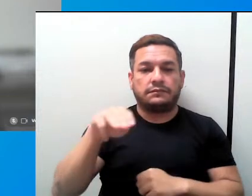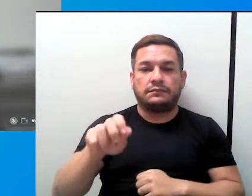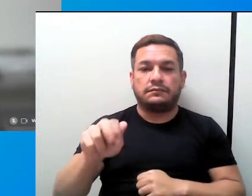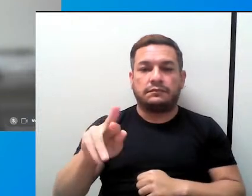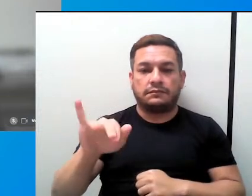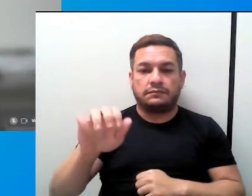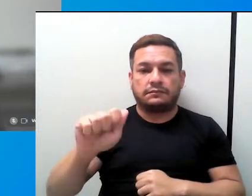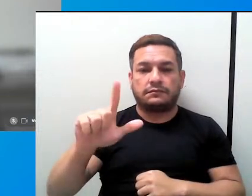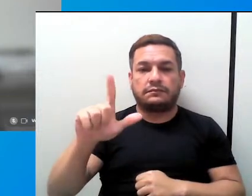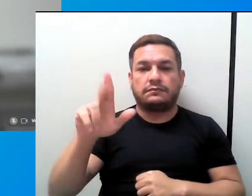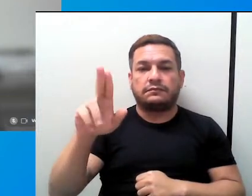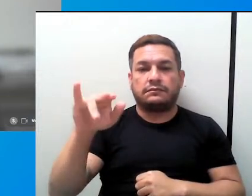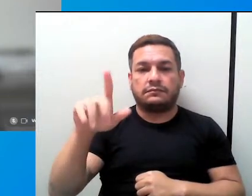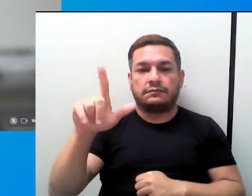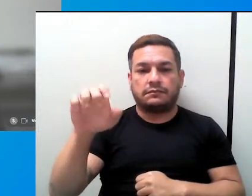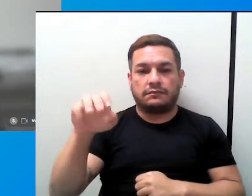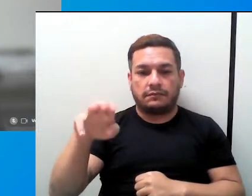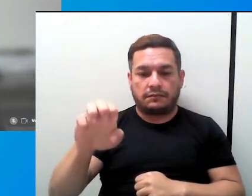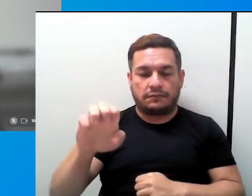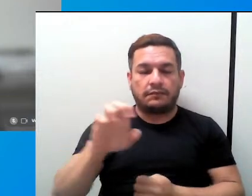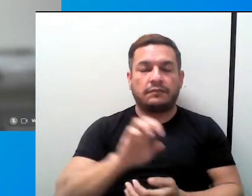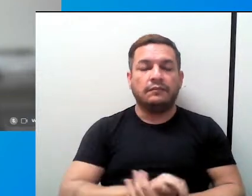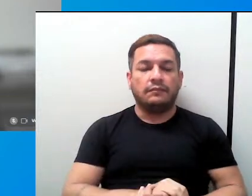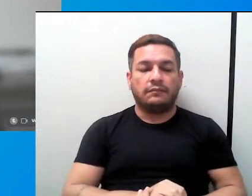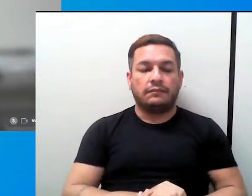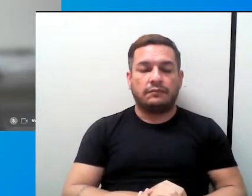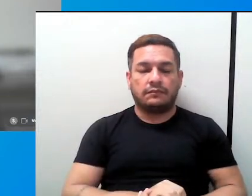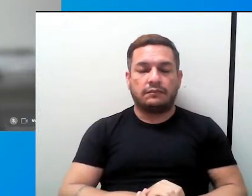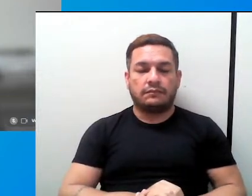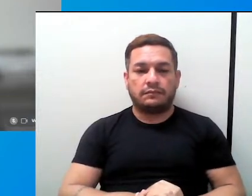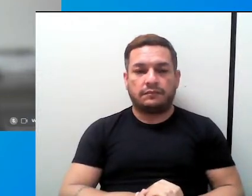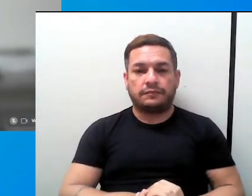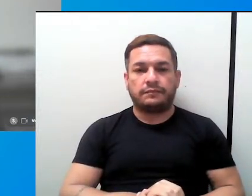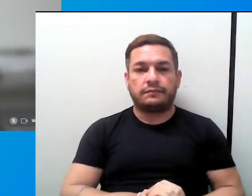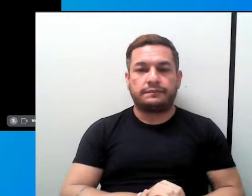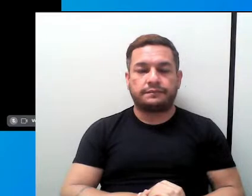Lucilene Belmiro de Melo Acácio.